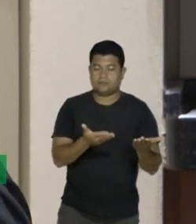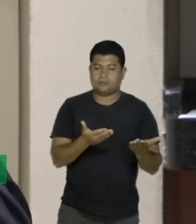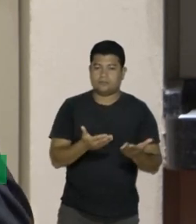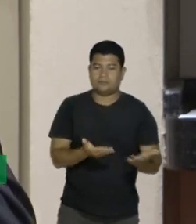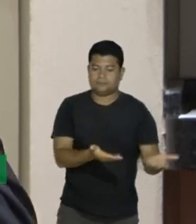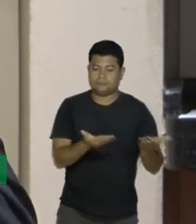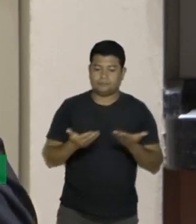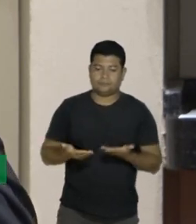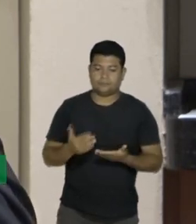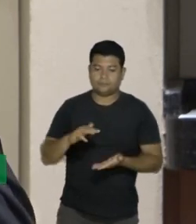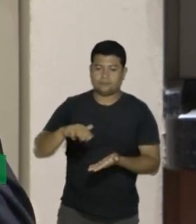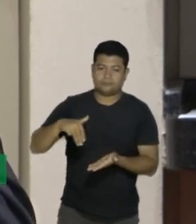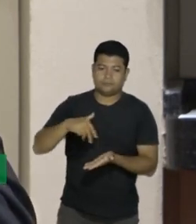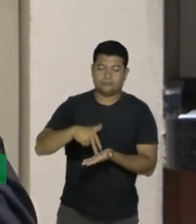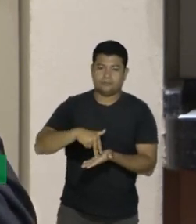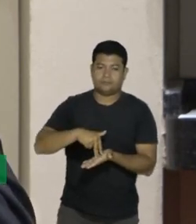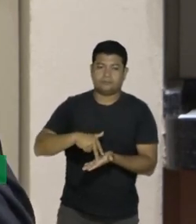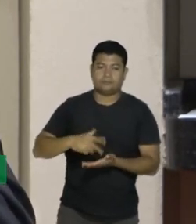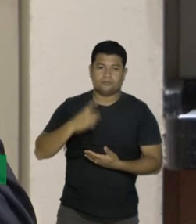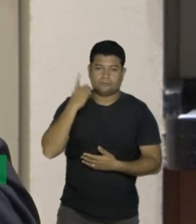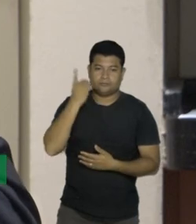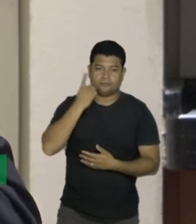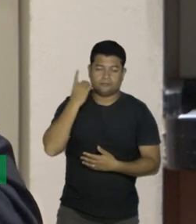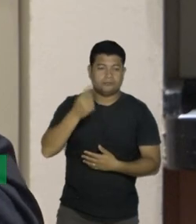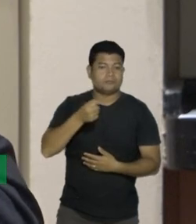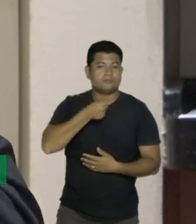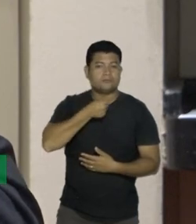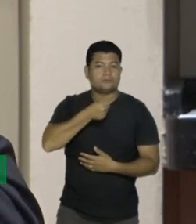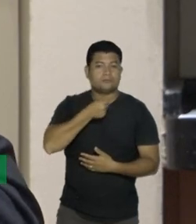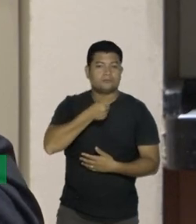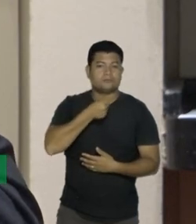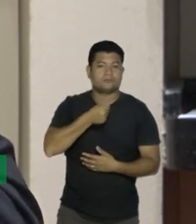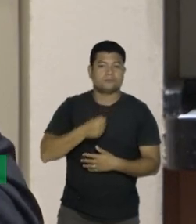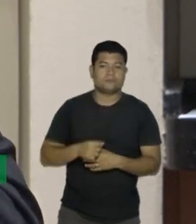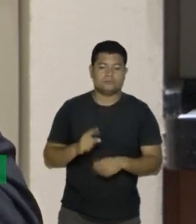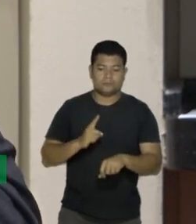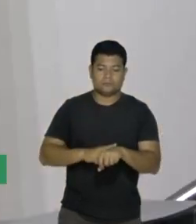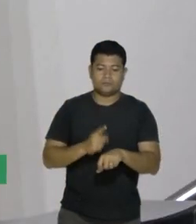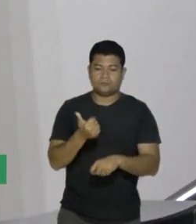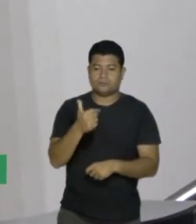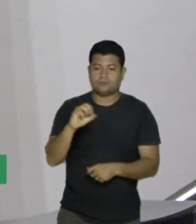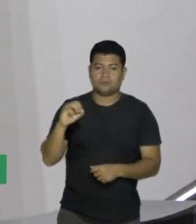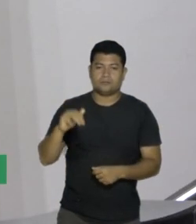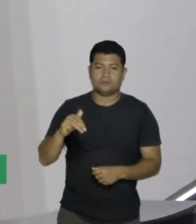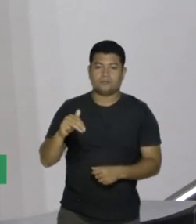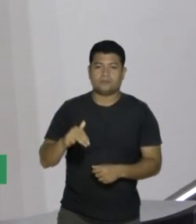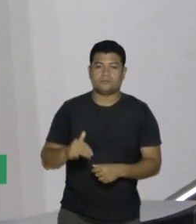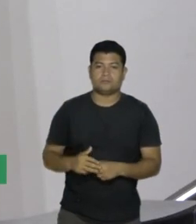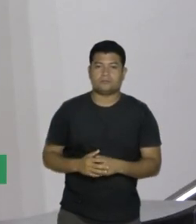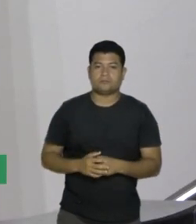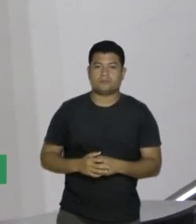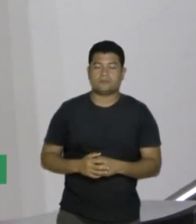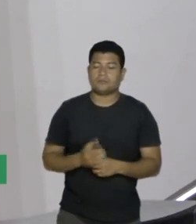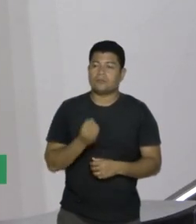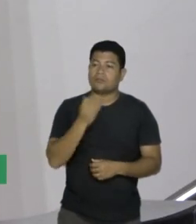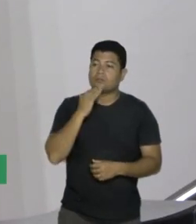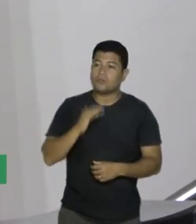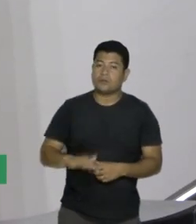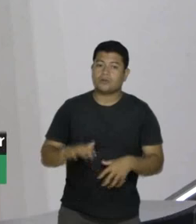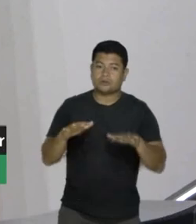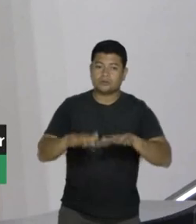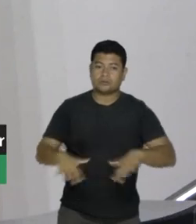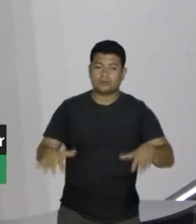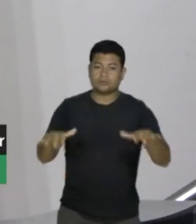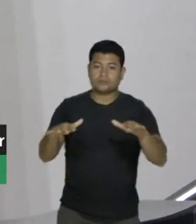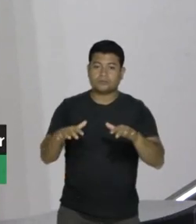Guimarães vossa excelência tem o tempo de até 10 minutos boa tarde senhoras e senhores boa tarde a todos que